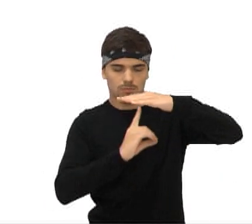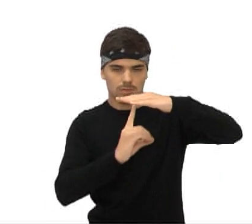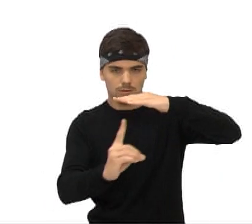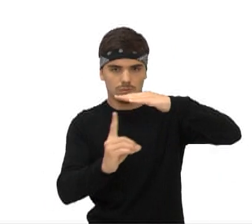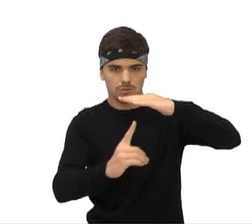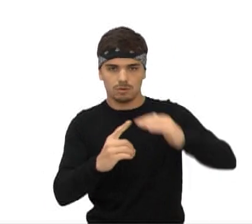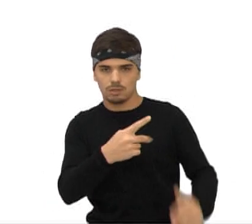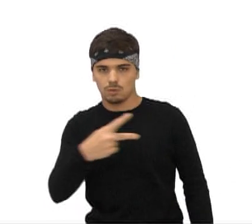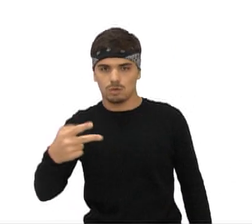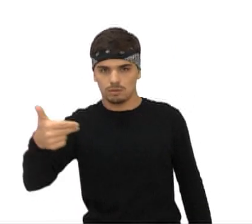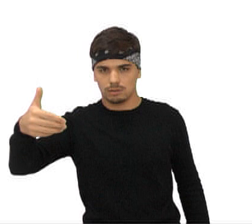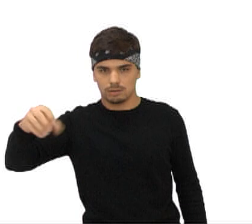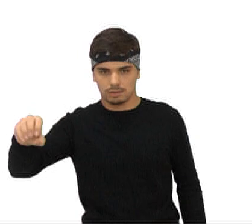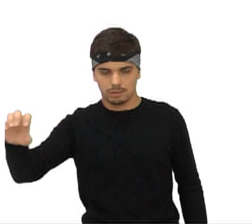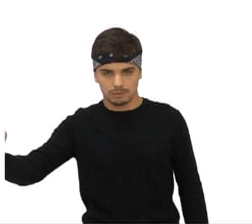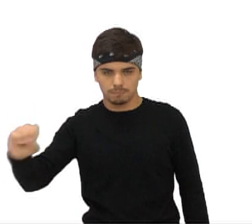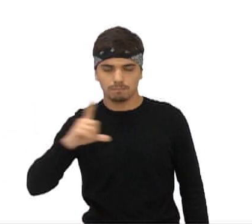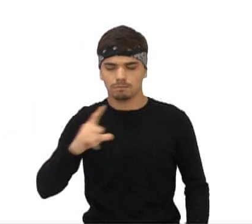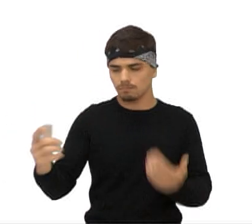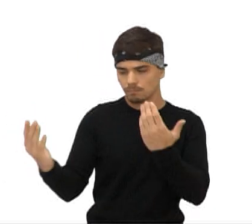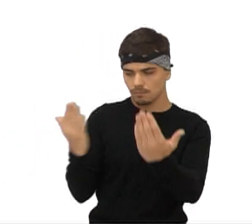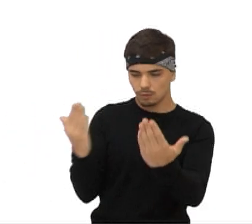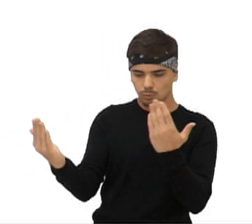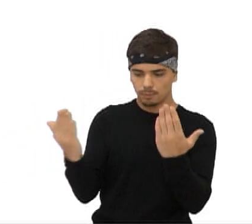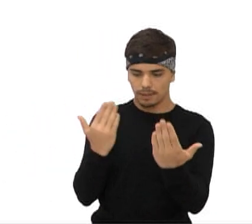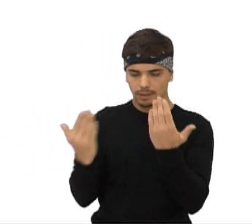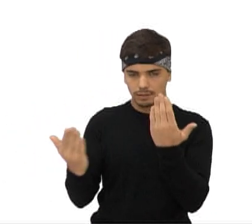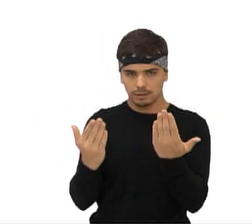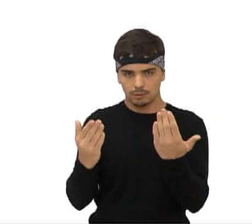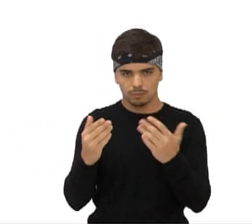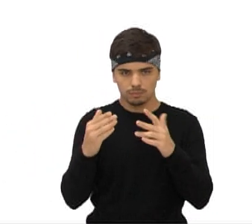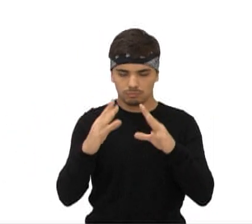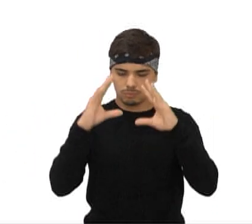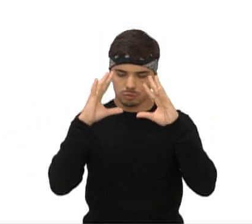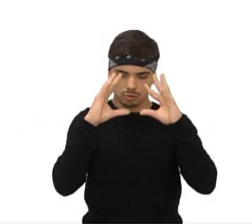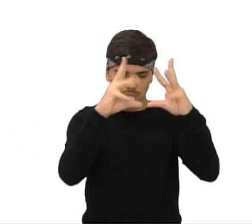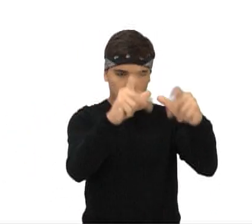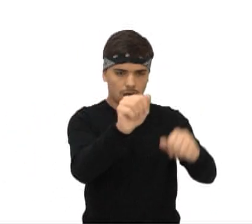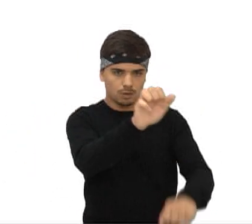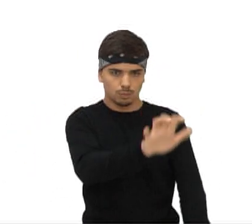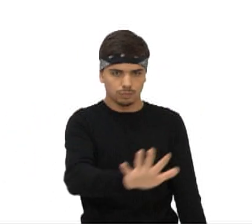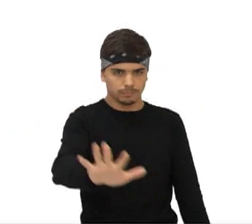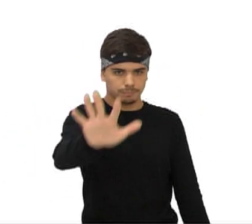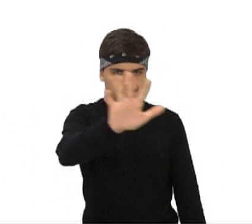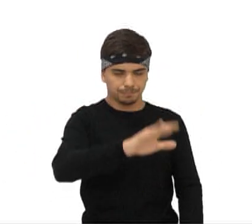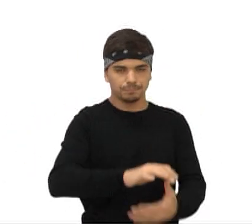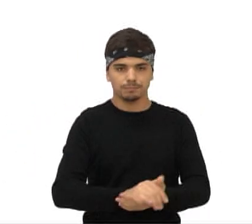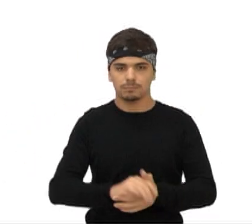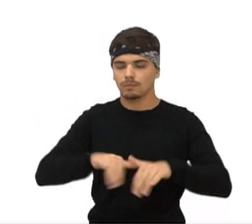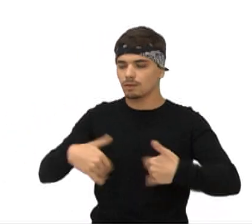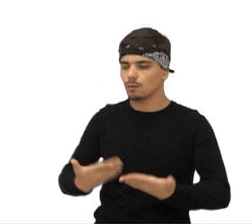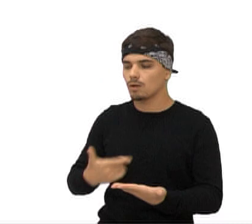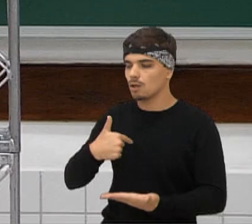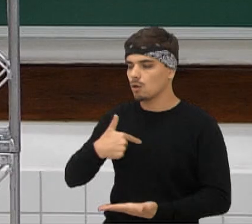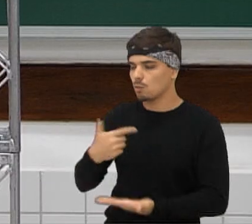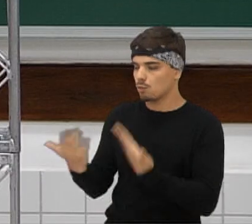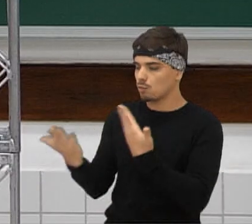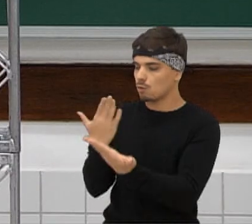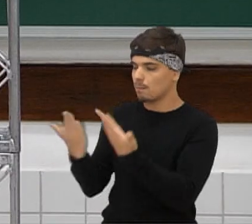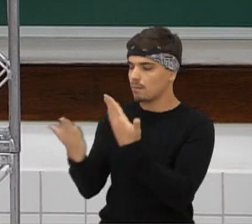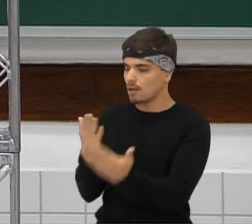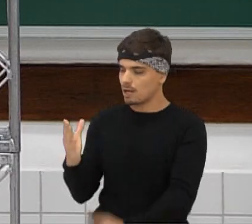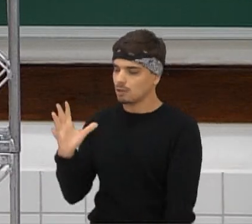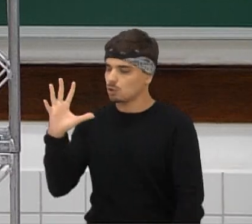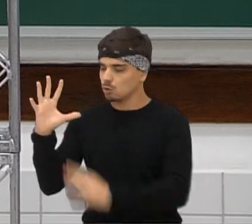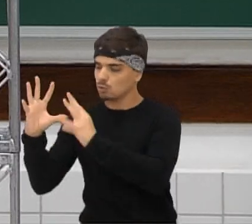Ela representa uma comparação de uma parte com o todo, né? Então, eu sempre vou comparar um todo com uma